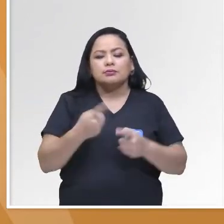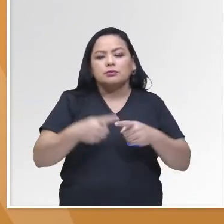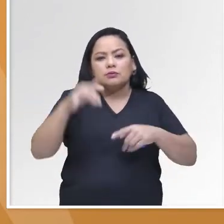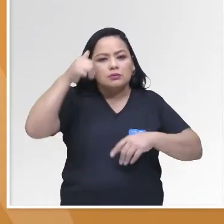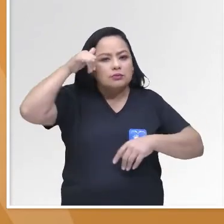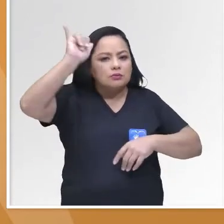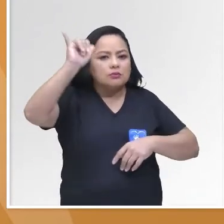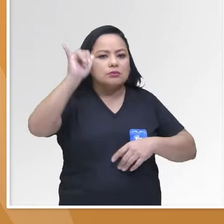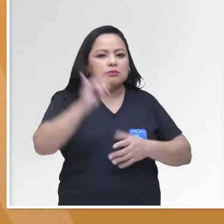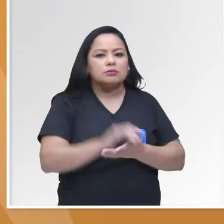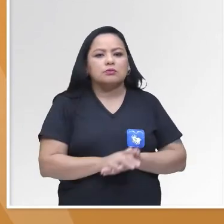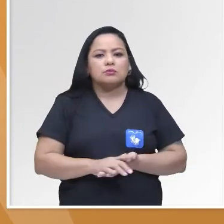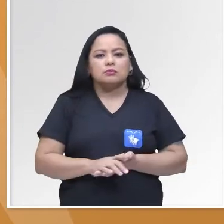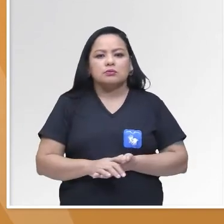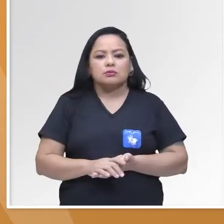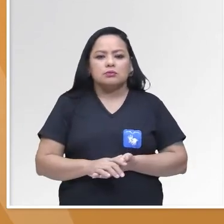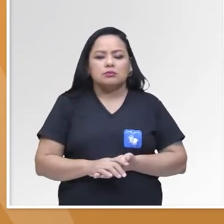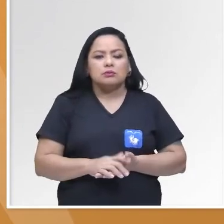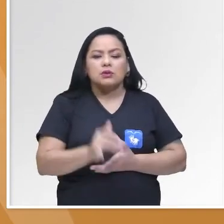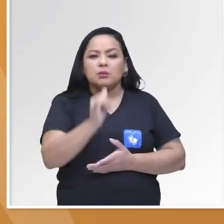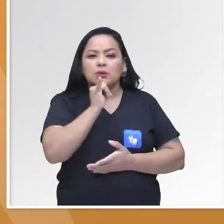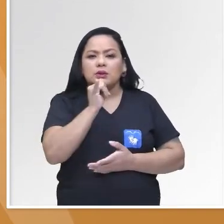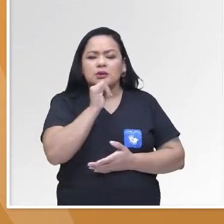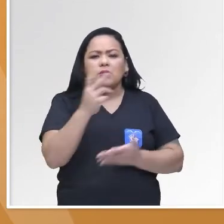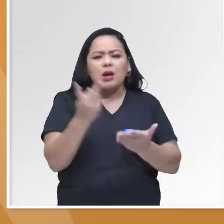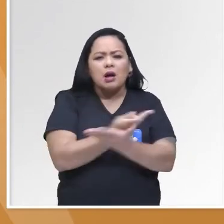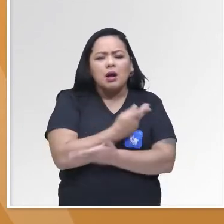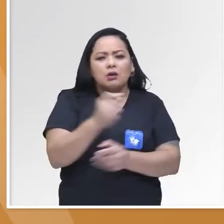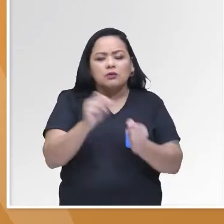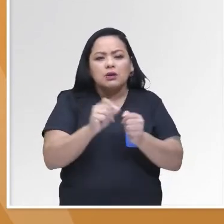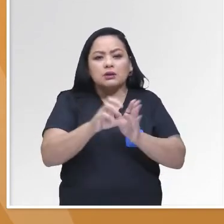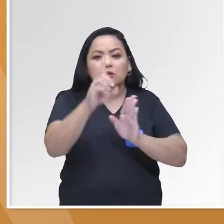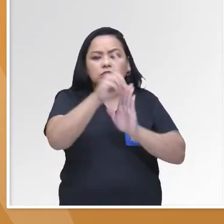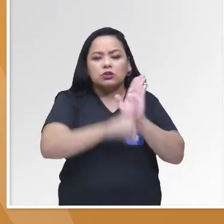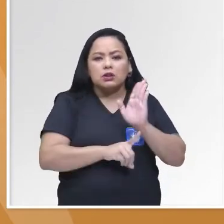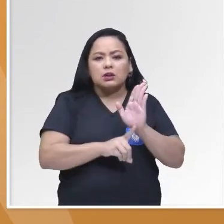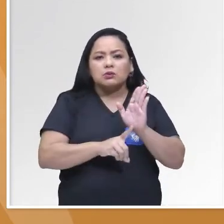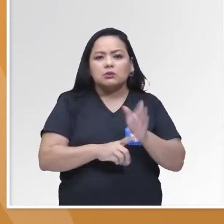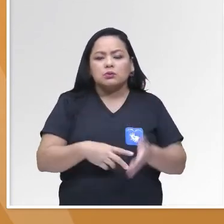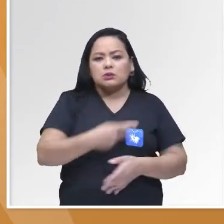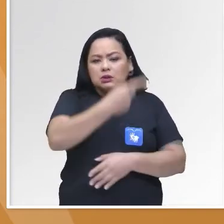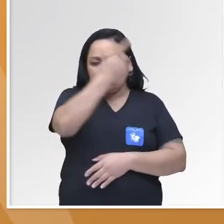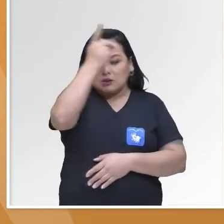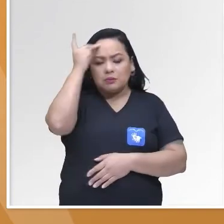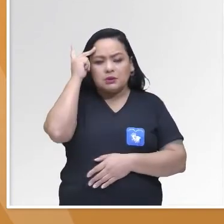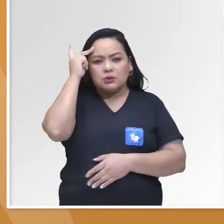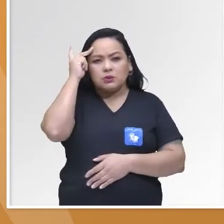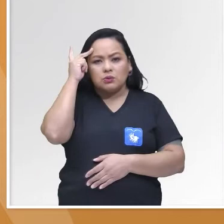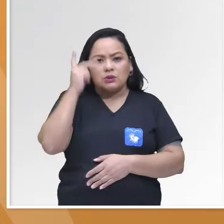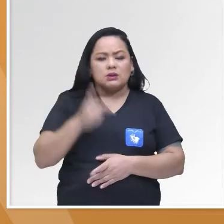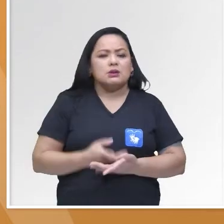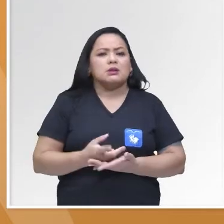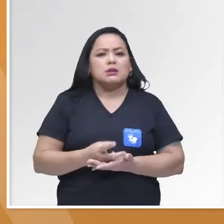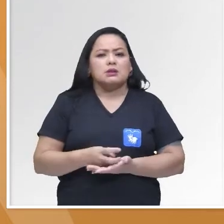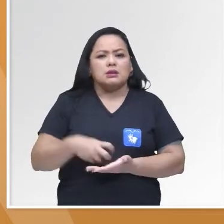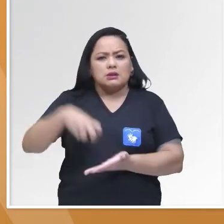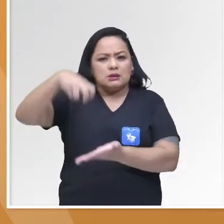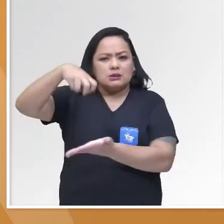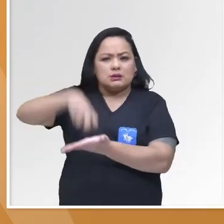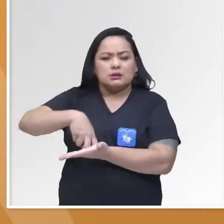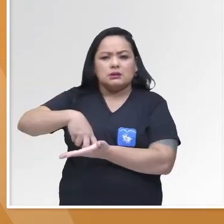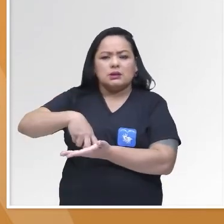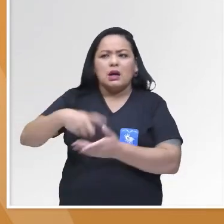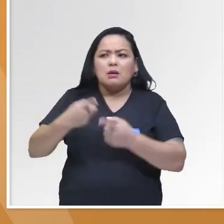que se violem, por exemplo, o direito dos réus ou criminosos. Mas, professor, eles